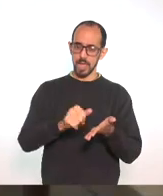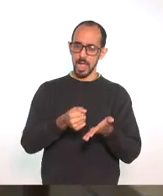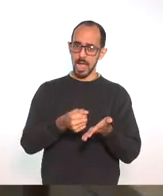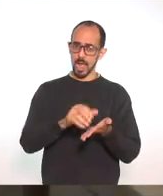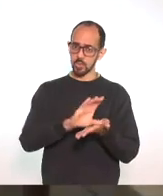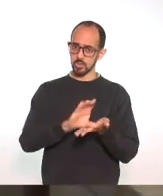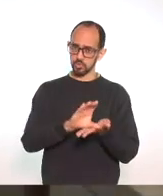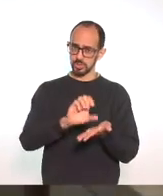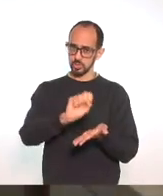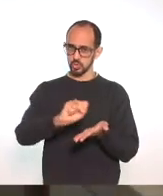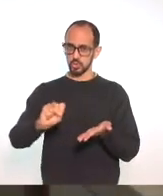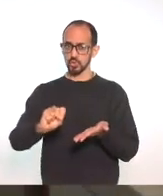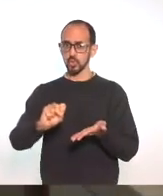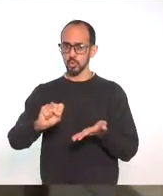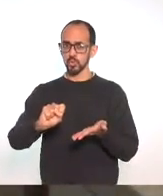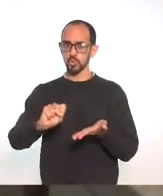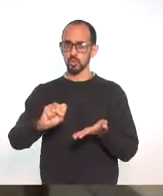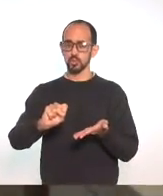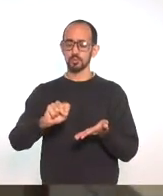88